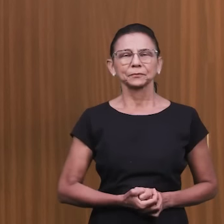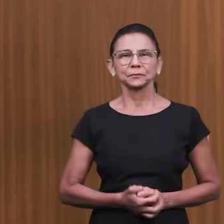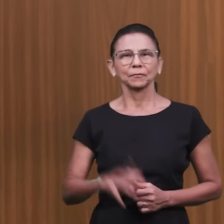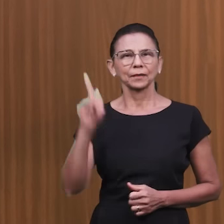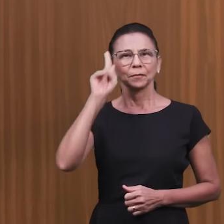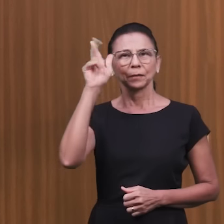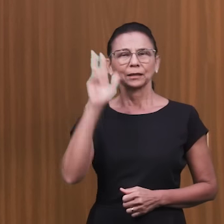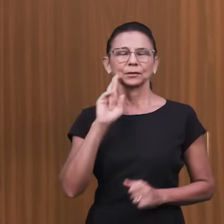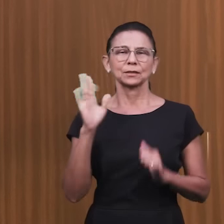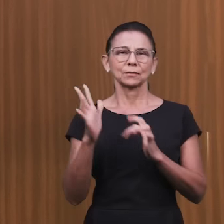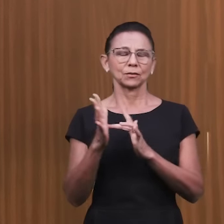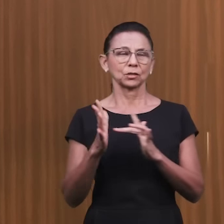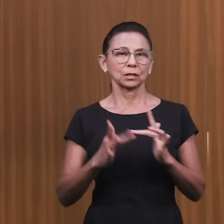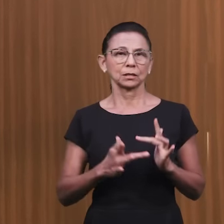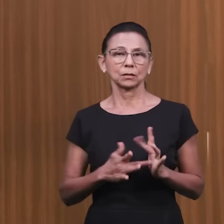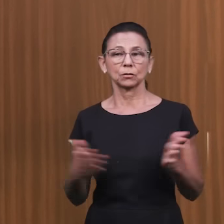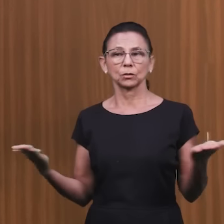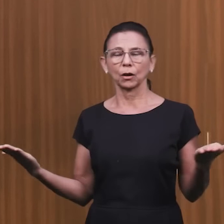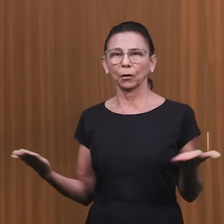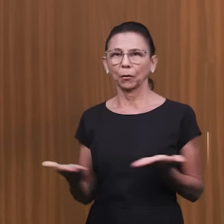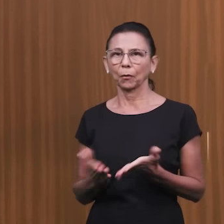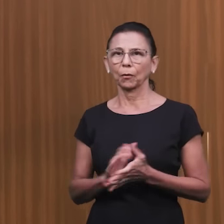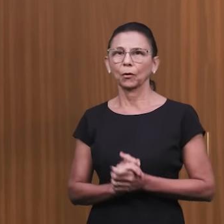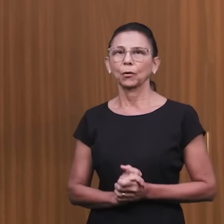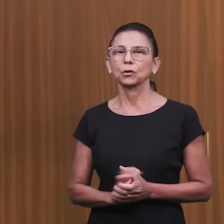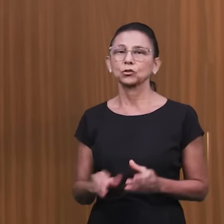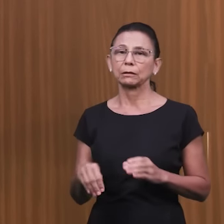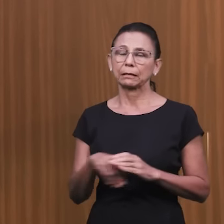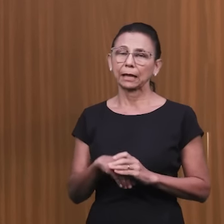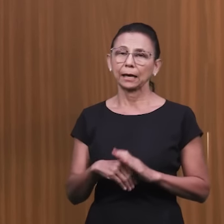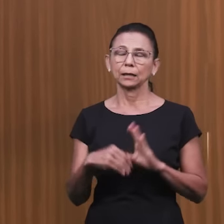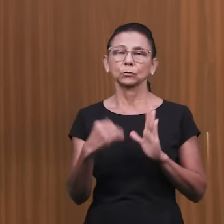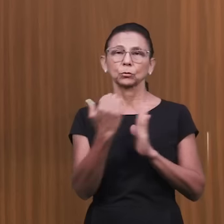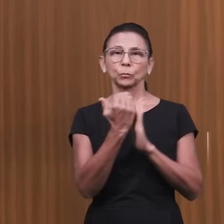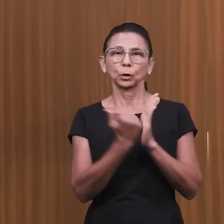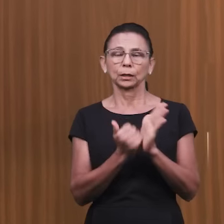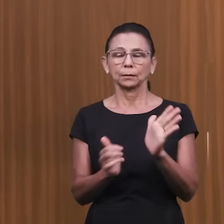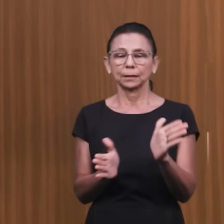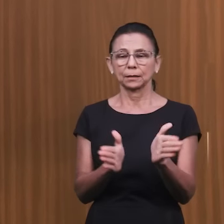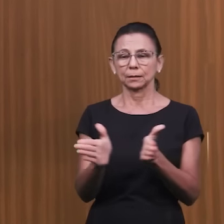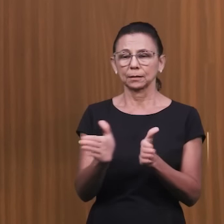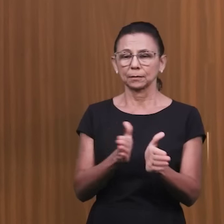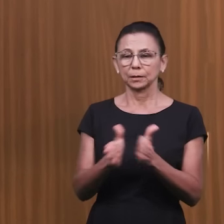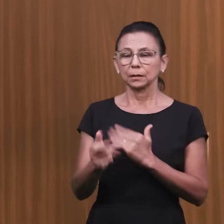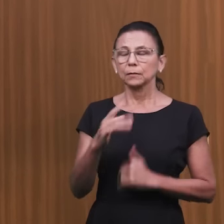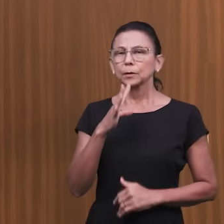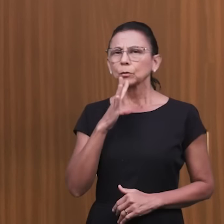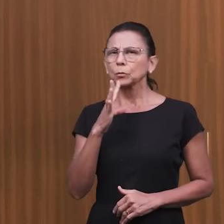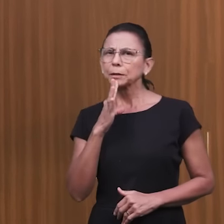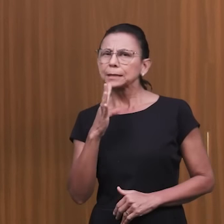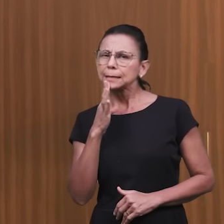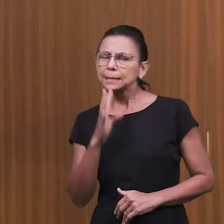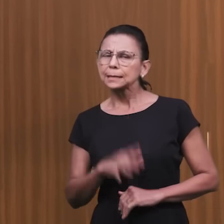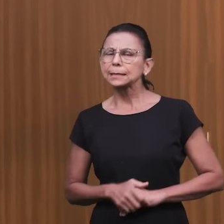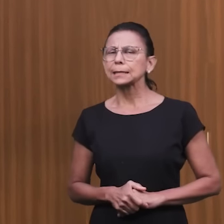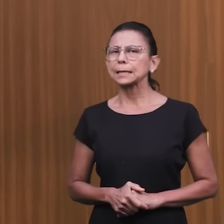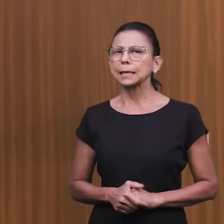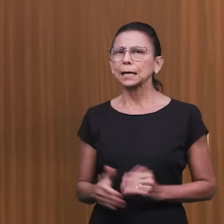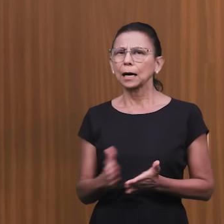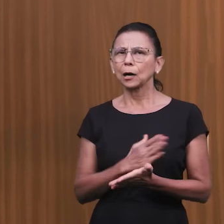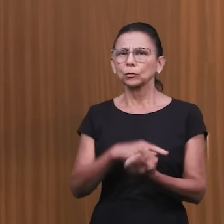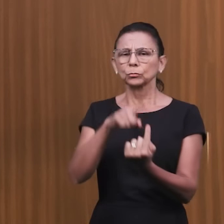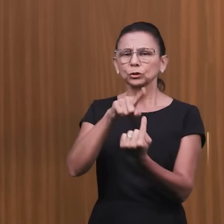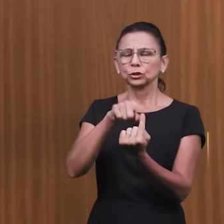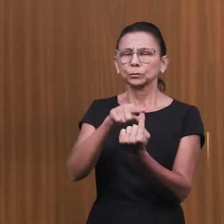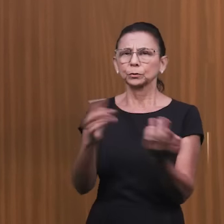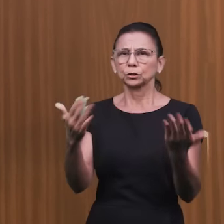A paz do Senhor Jesus. Hoje, no trabalho de acessibilidade, nós vamos conhecer um pouquinho sobre o autismo na vida